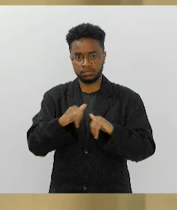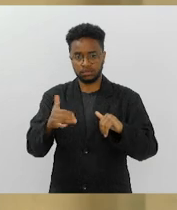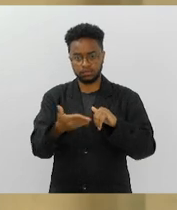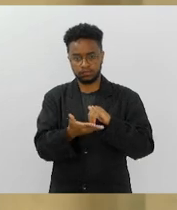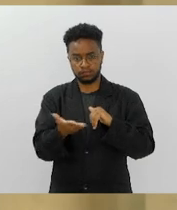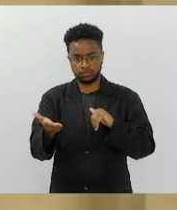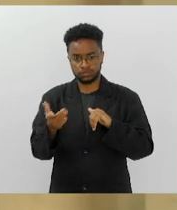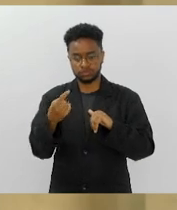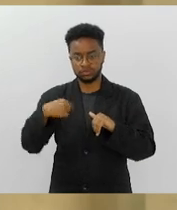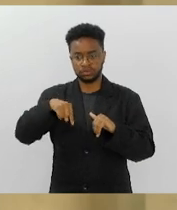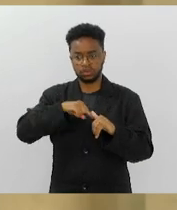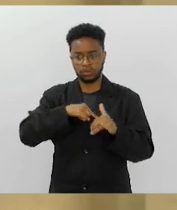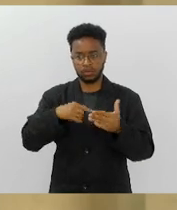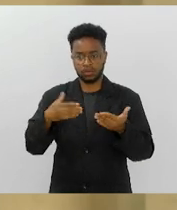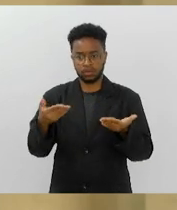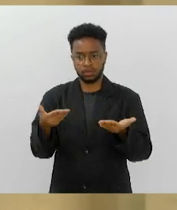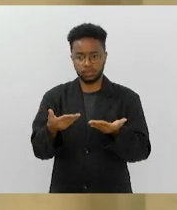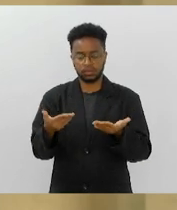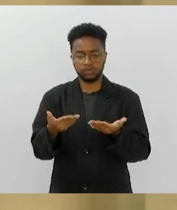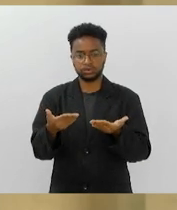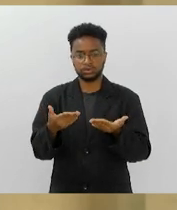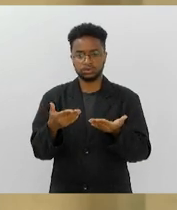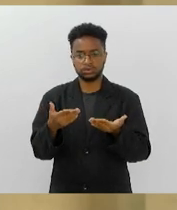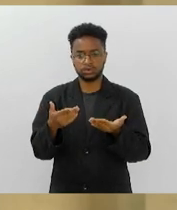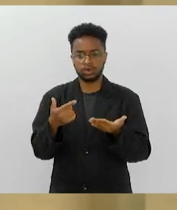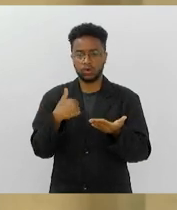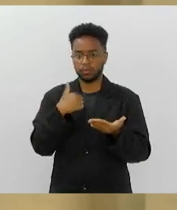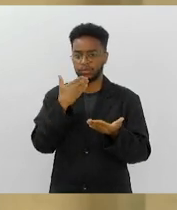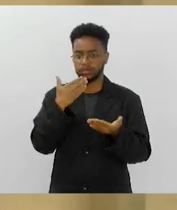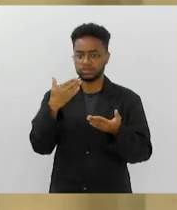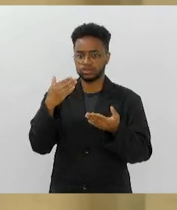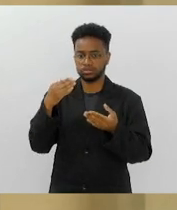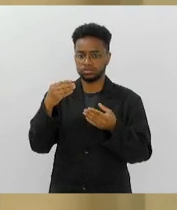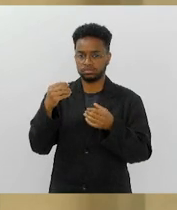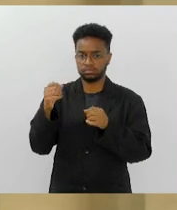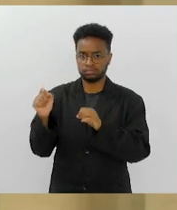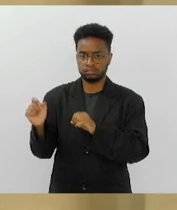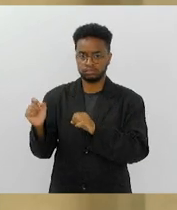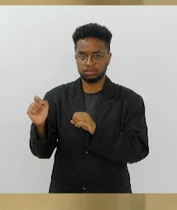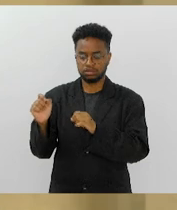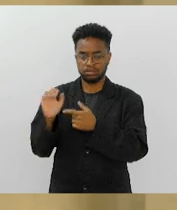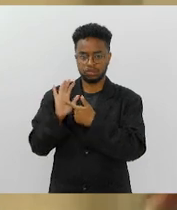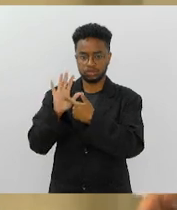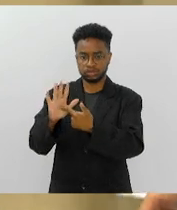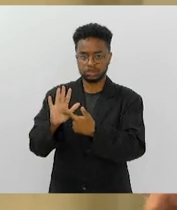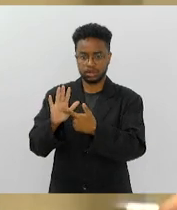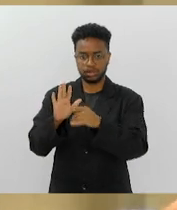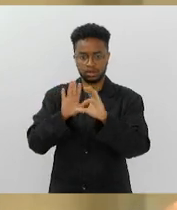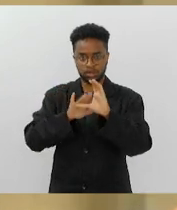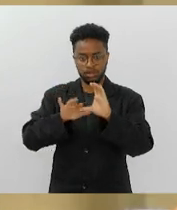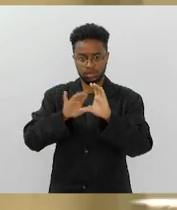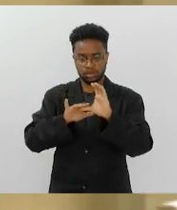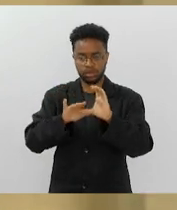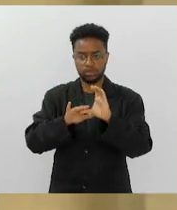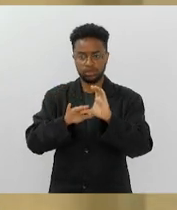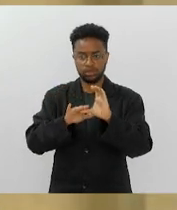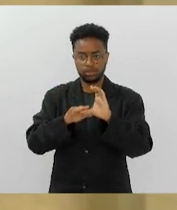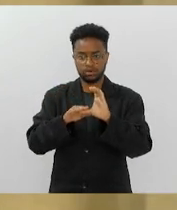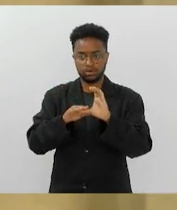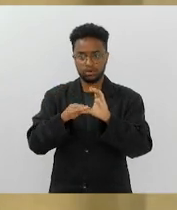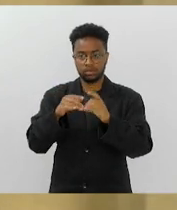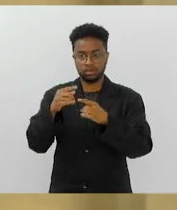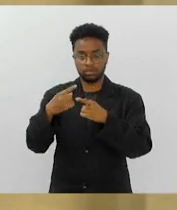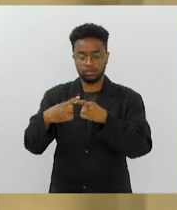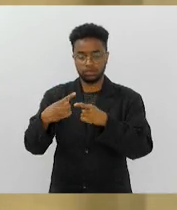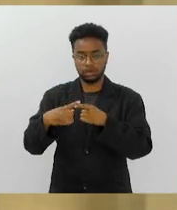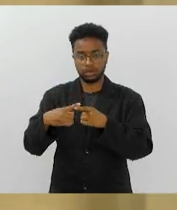manhã. Pedir para colocar aqui um QR Code, que é para os estados que estão